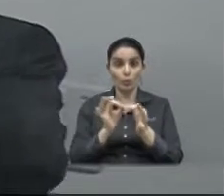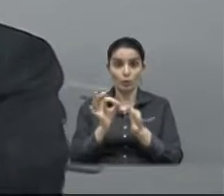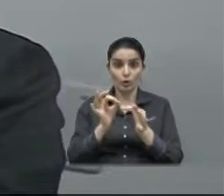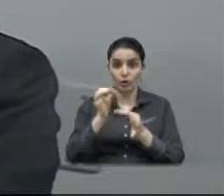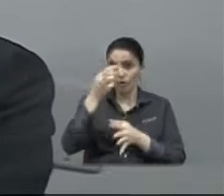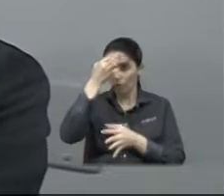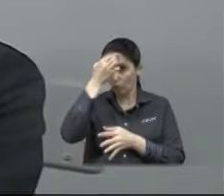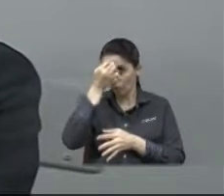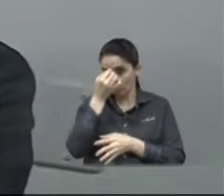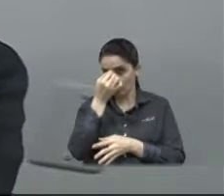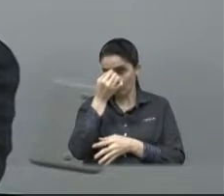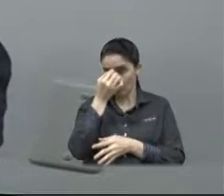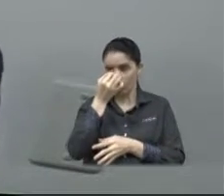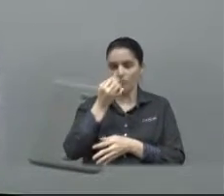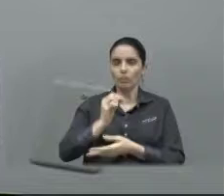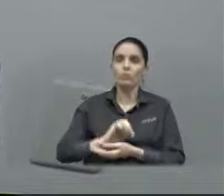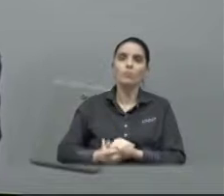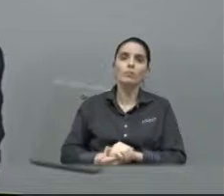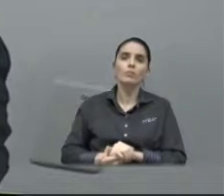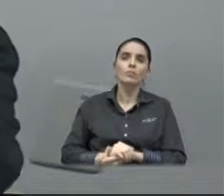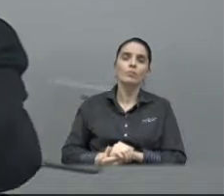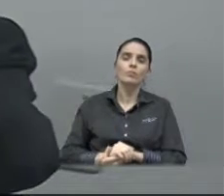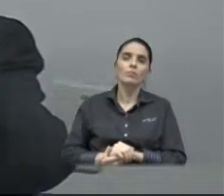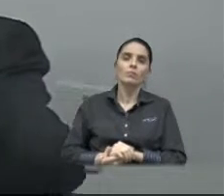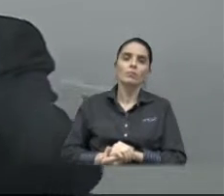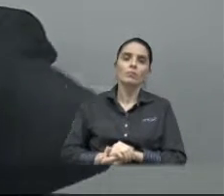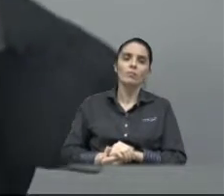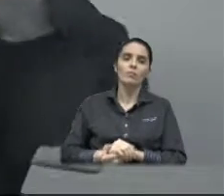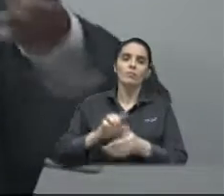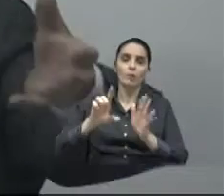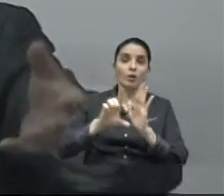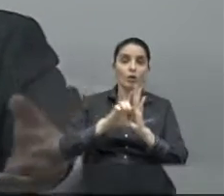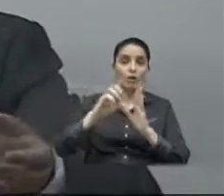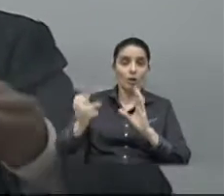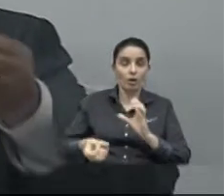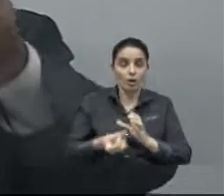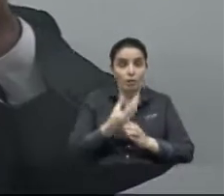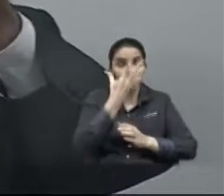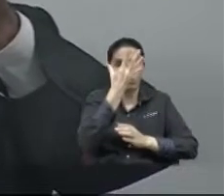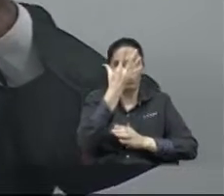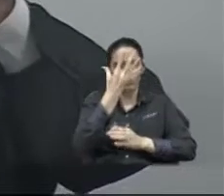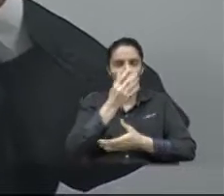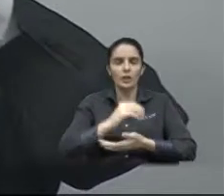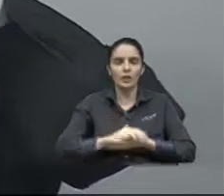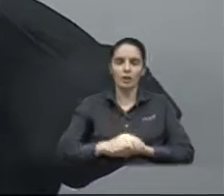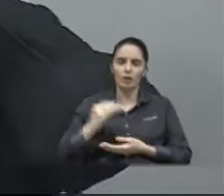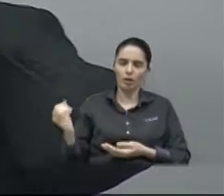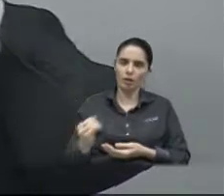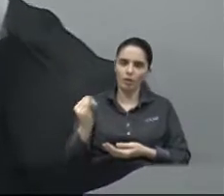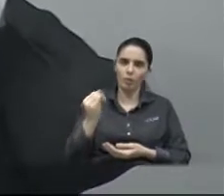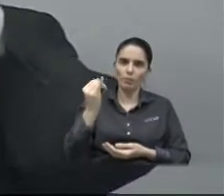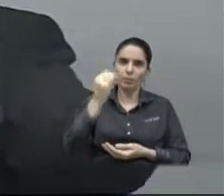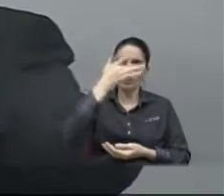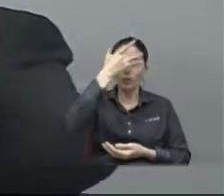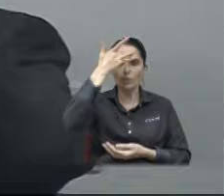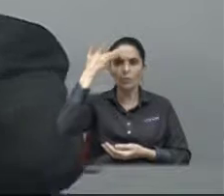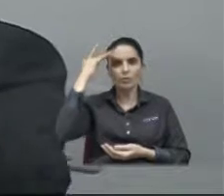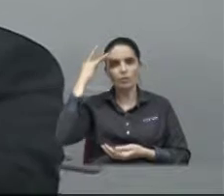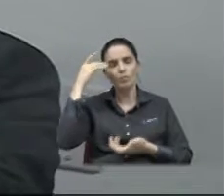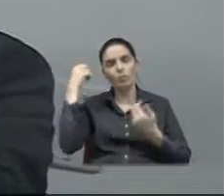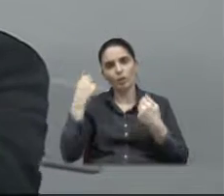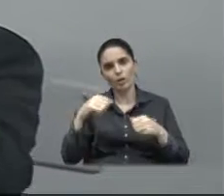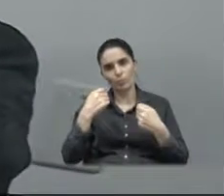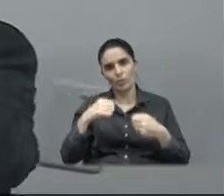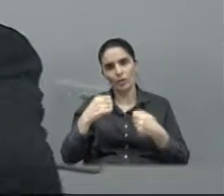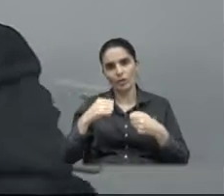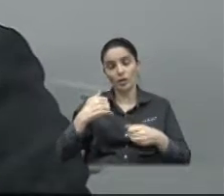da somatória, e concretizar um ato tão importante para aquelas pessoas que precisam de 60 anos para